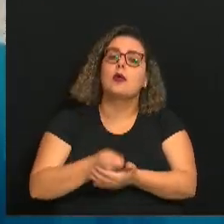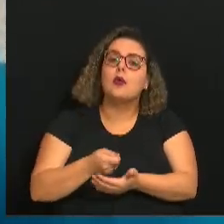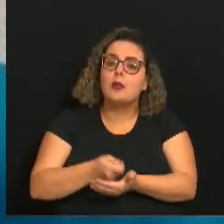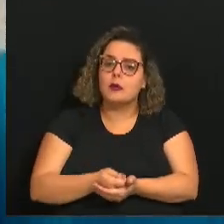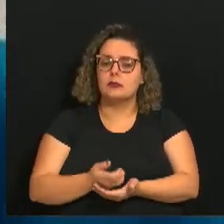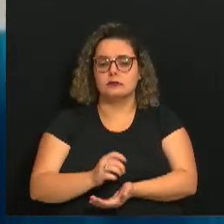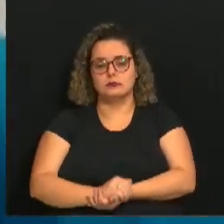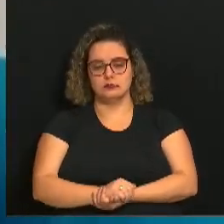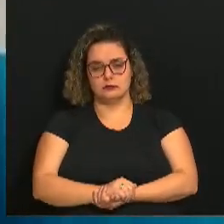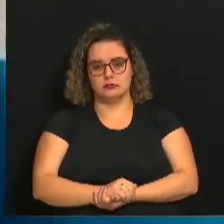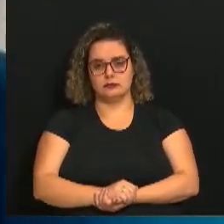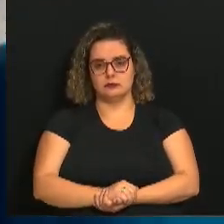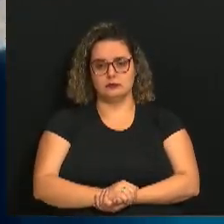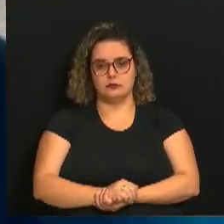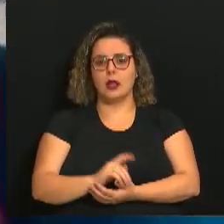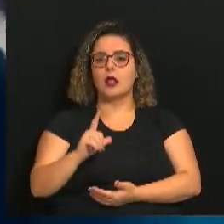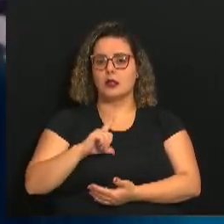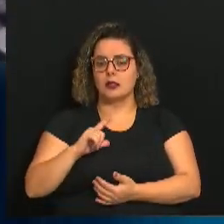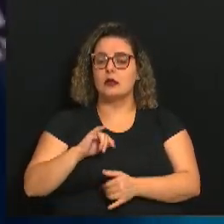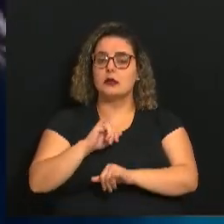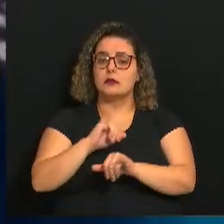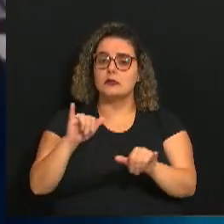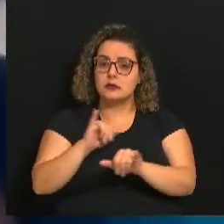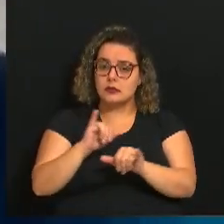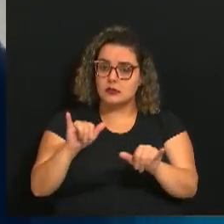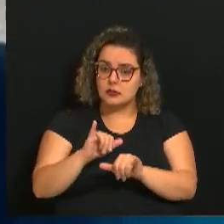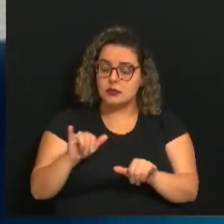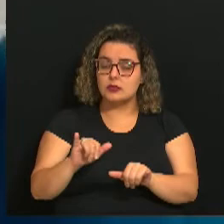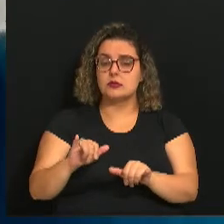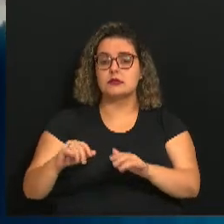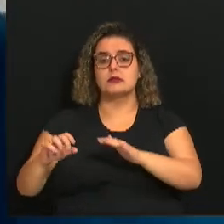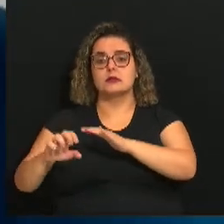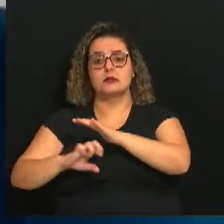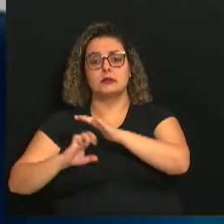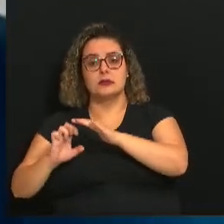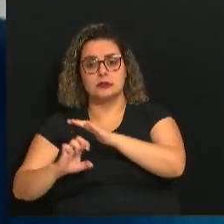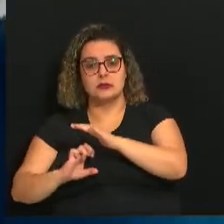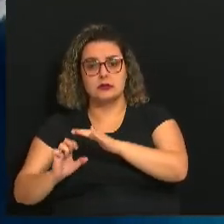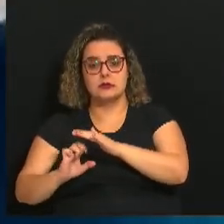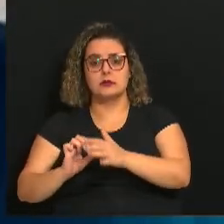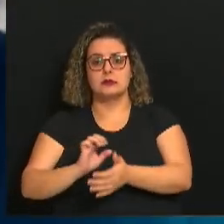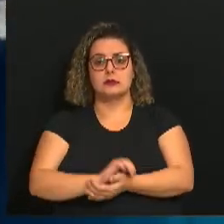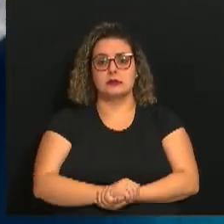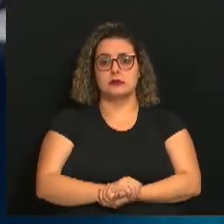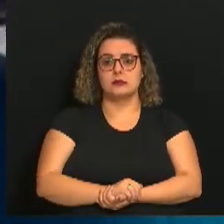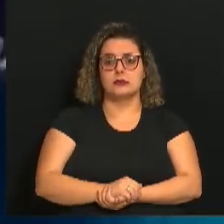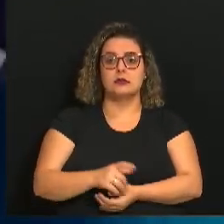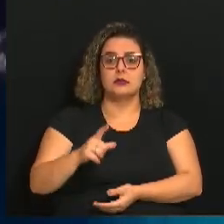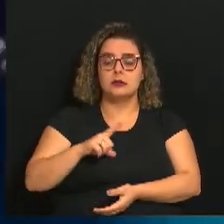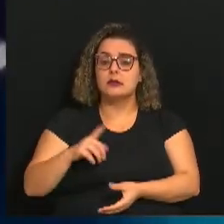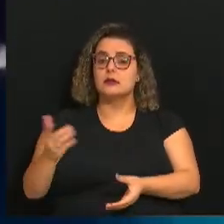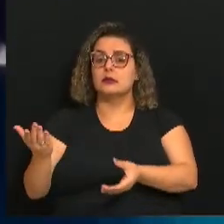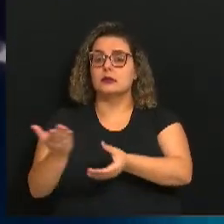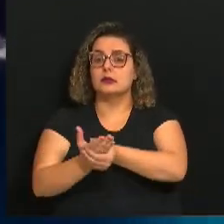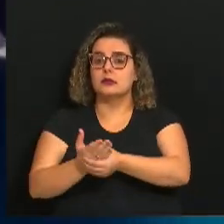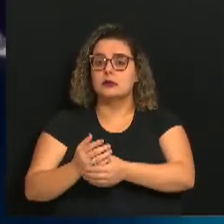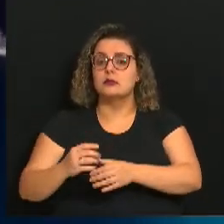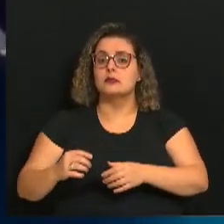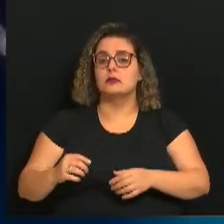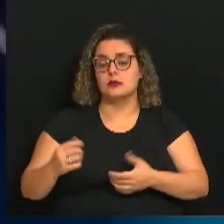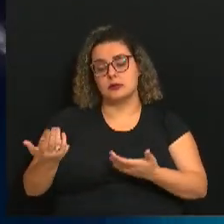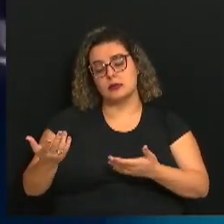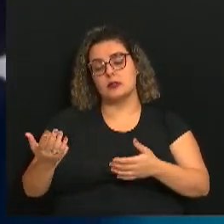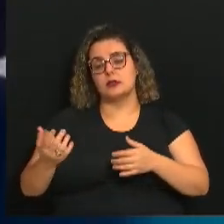já temos ali a notícia que essas empresas são empresas que têm processos judiciais. E